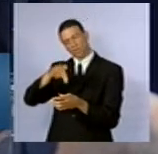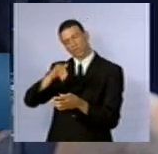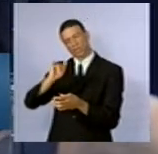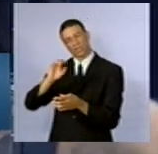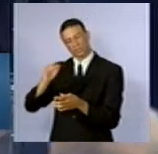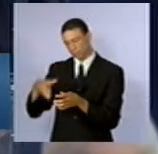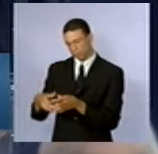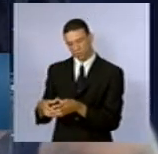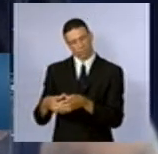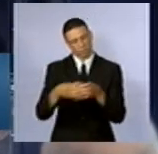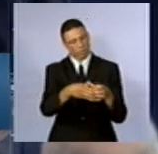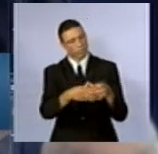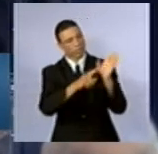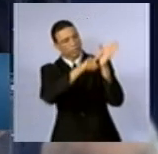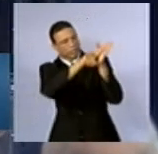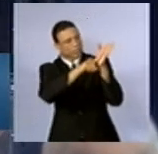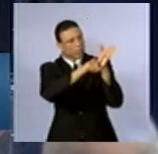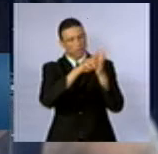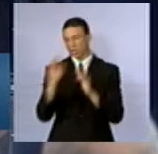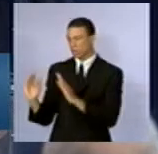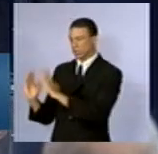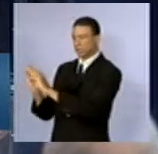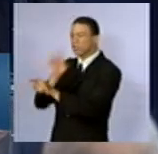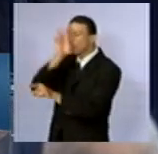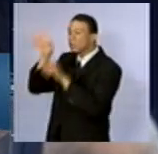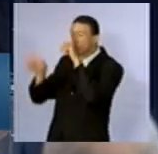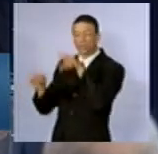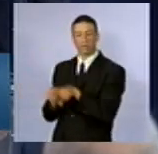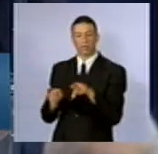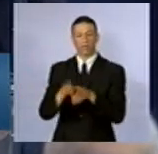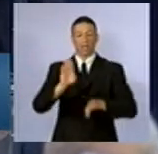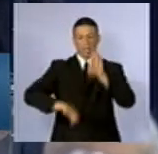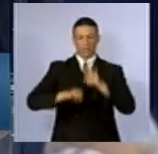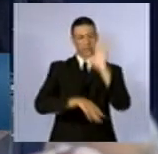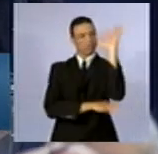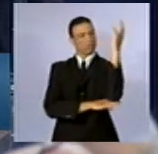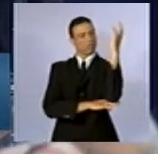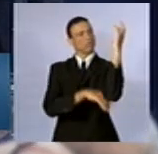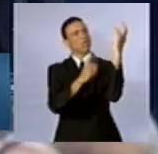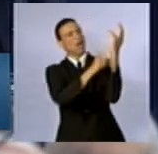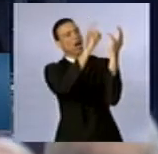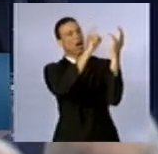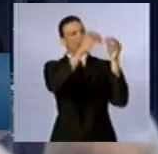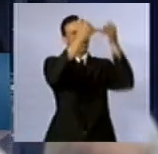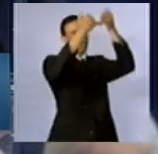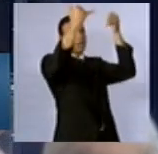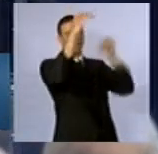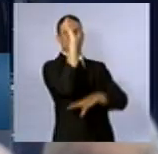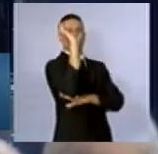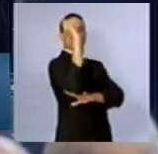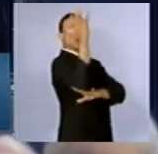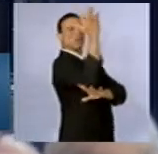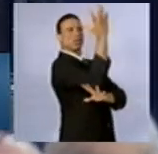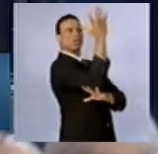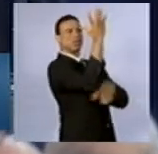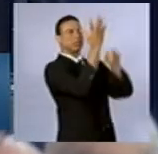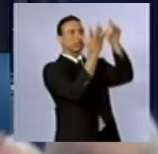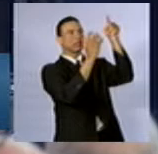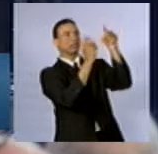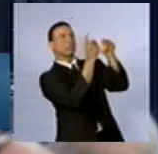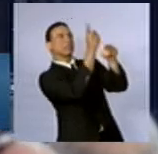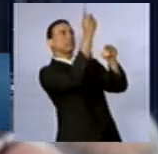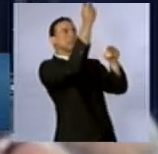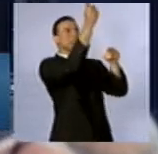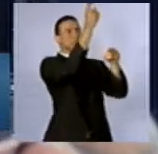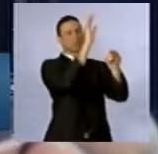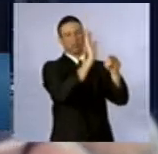identificação, não só de invasão, mas problemas também de vegetação mais alta, que tem problema para a linha, isso é reportado e atendido. No caso específico da